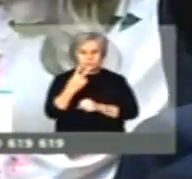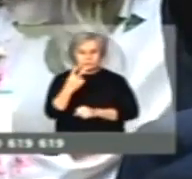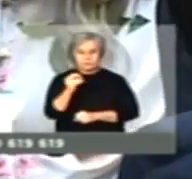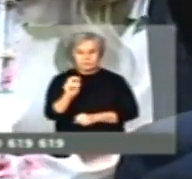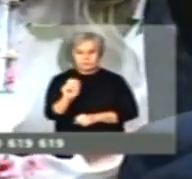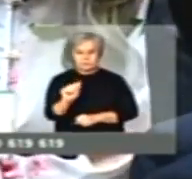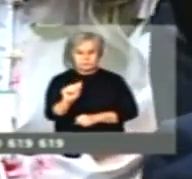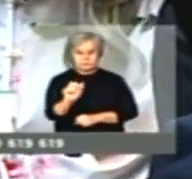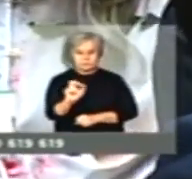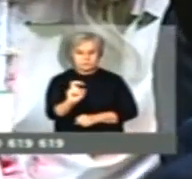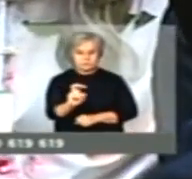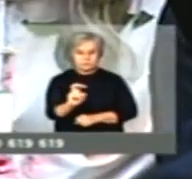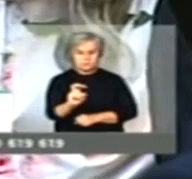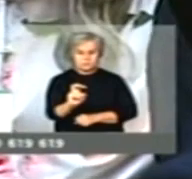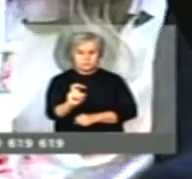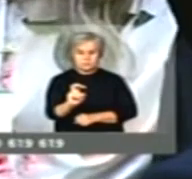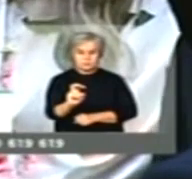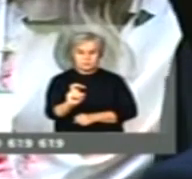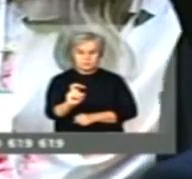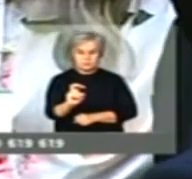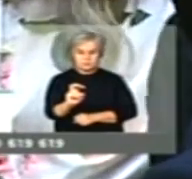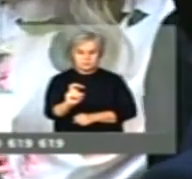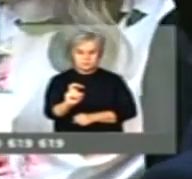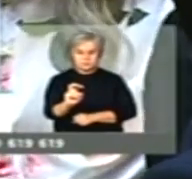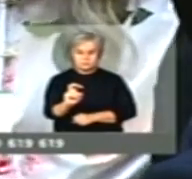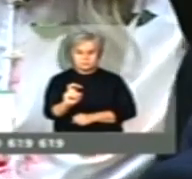2015, de 2015...